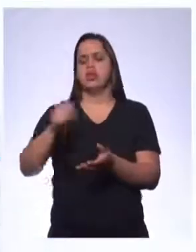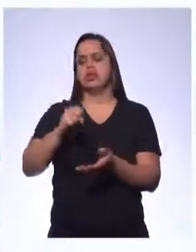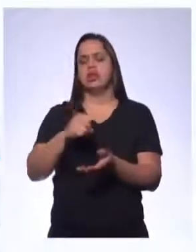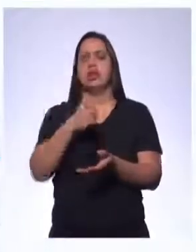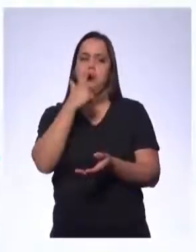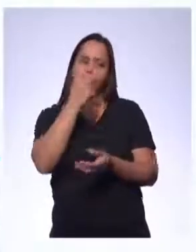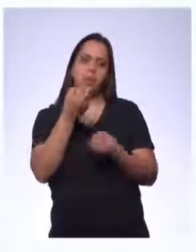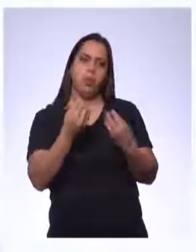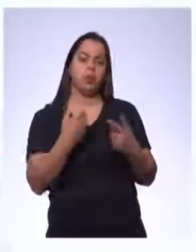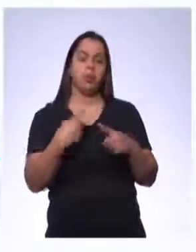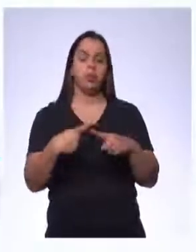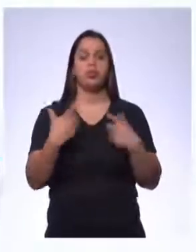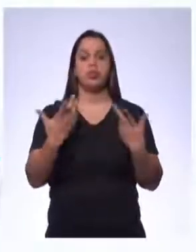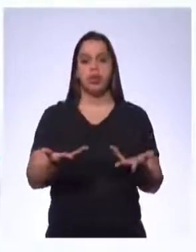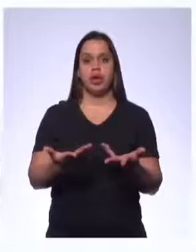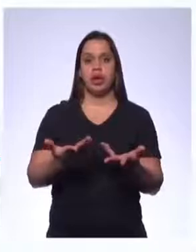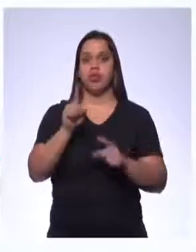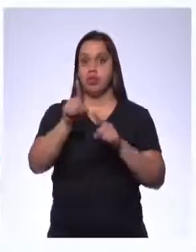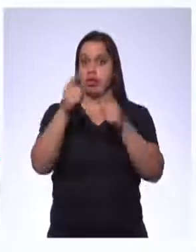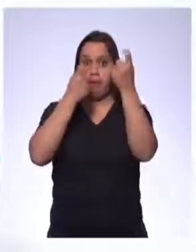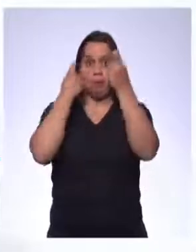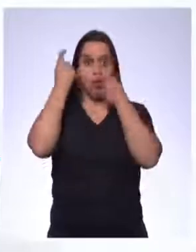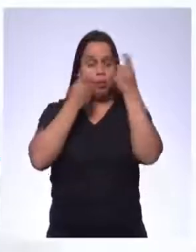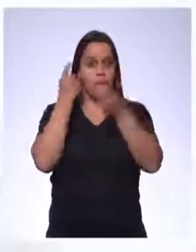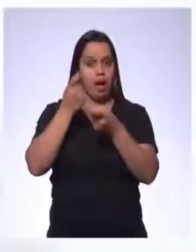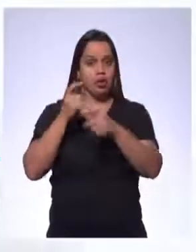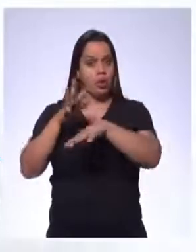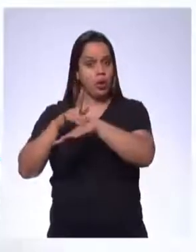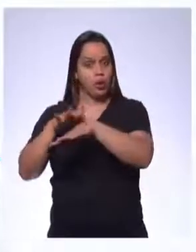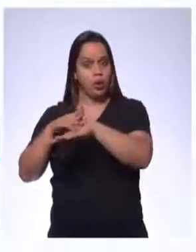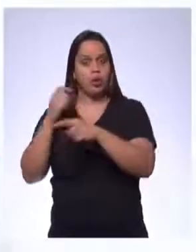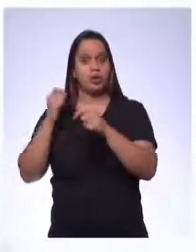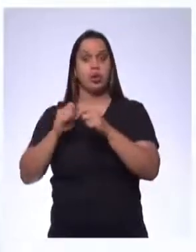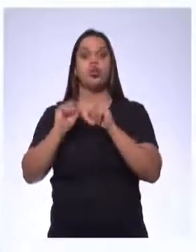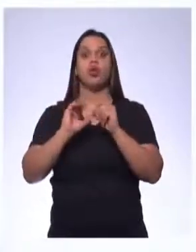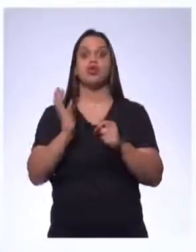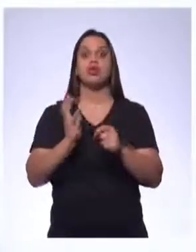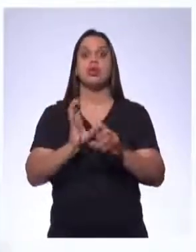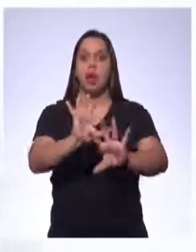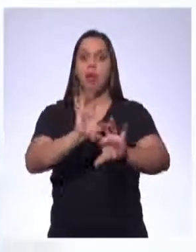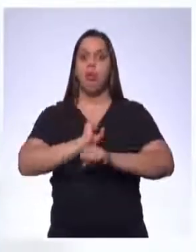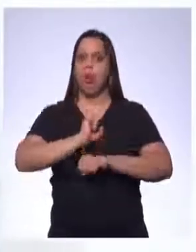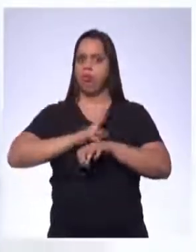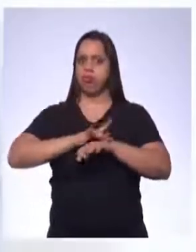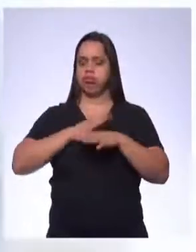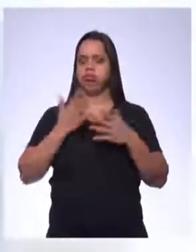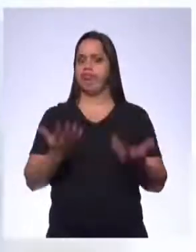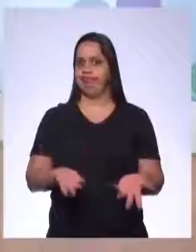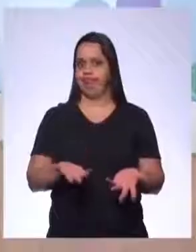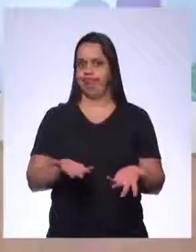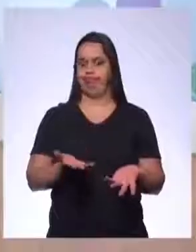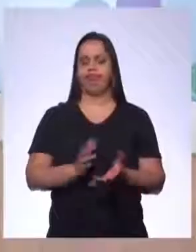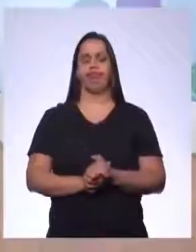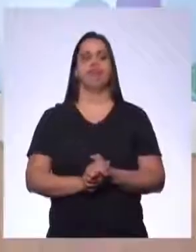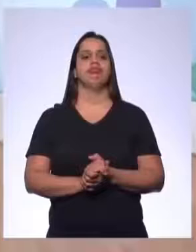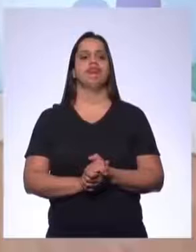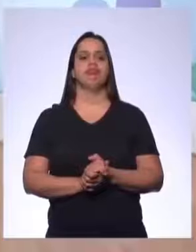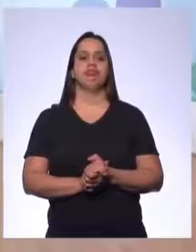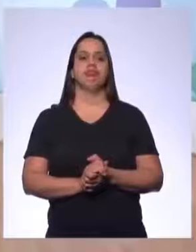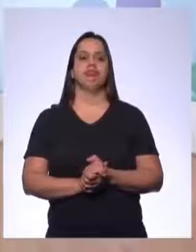porque eu acho importante. Porque aí, se você está preocupado com uma doença, você pode pegar uma infecção, outra coisa, né? Perfeito. Não é? Foi legal isso daí.